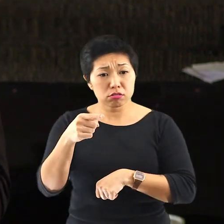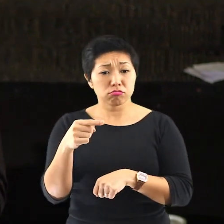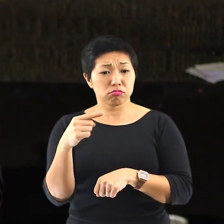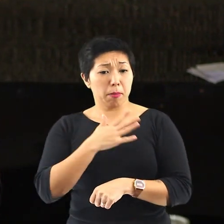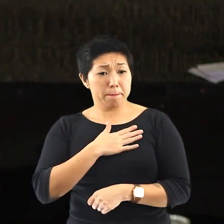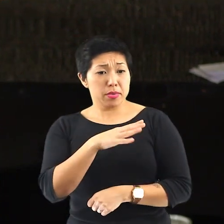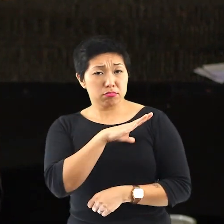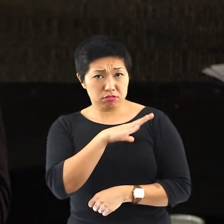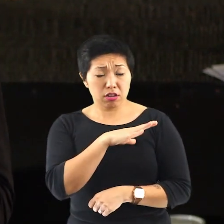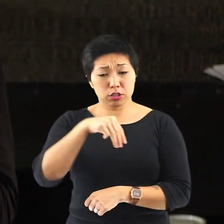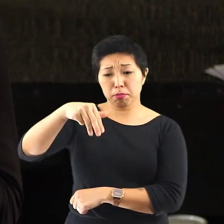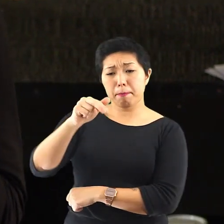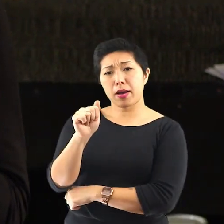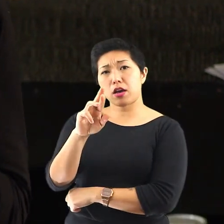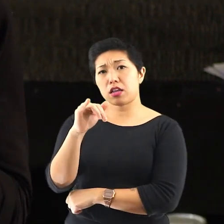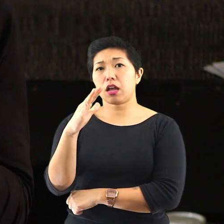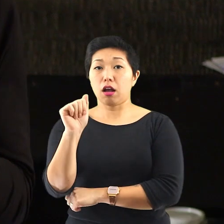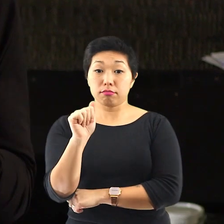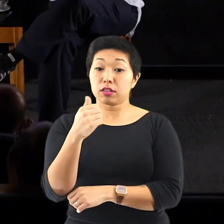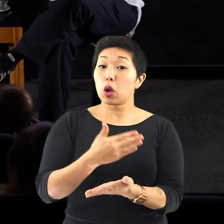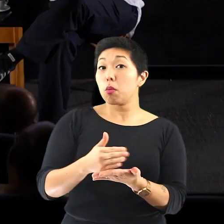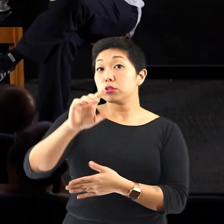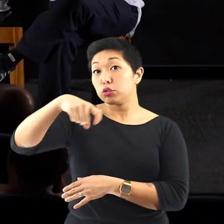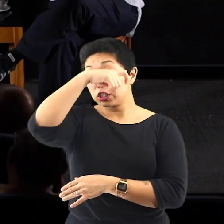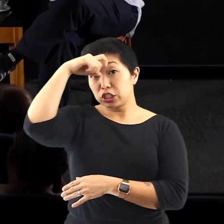em janeiro de